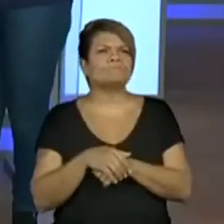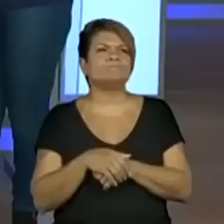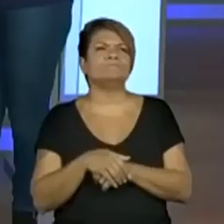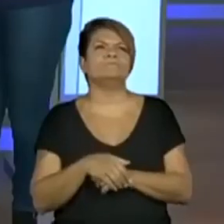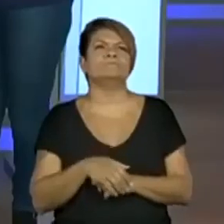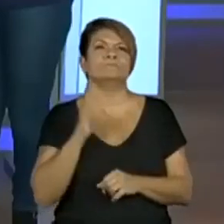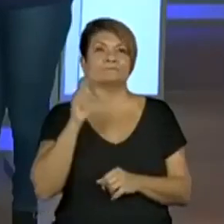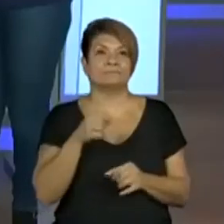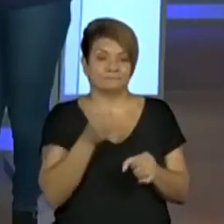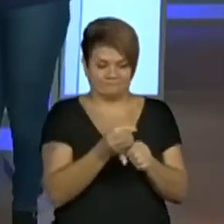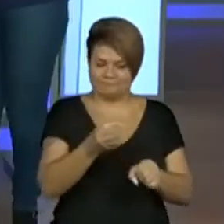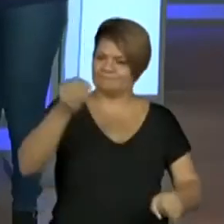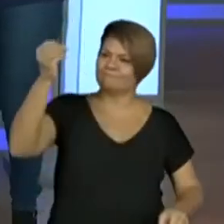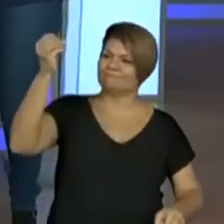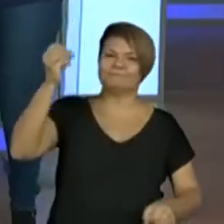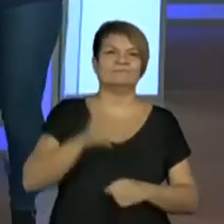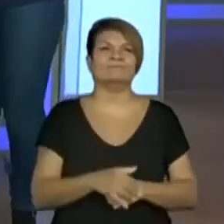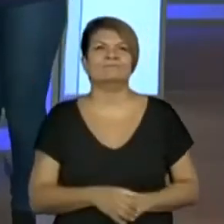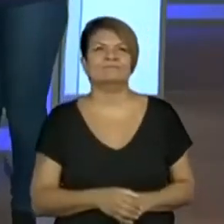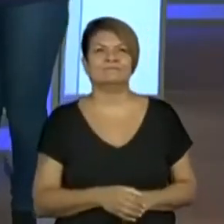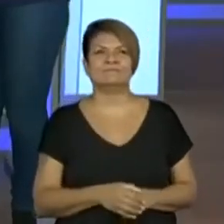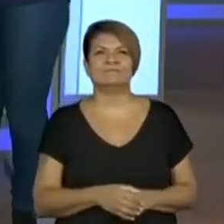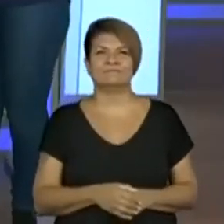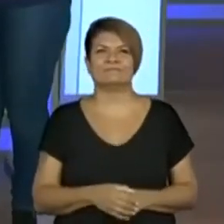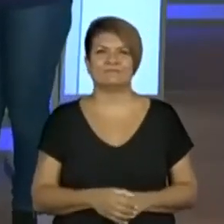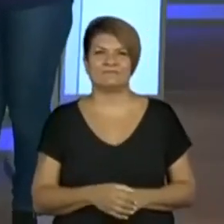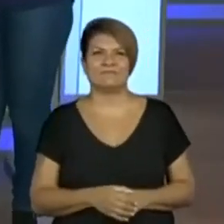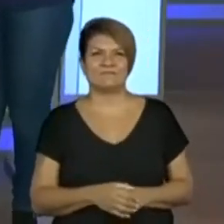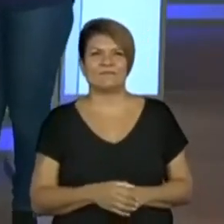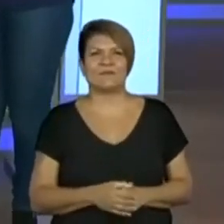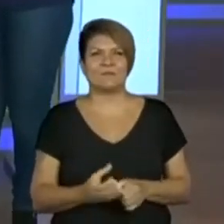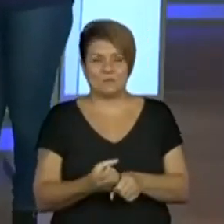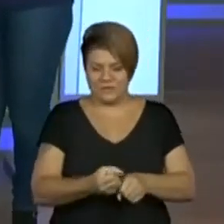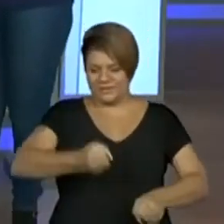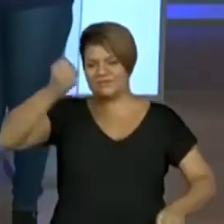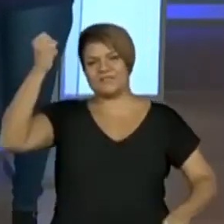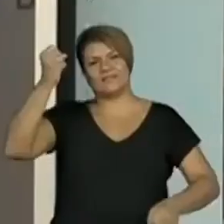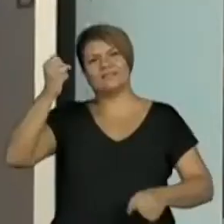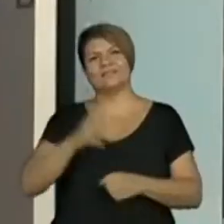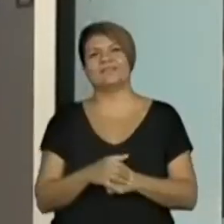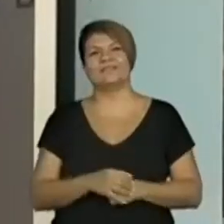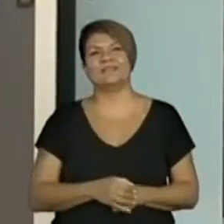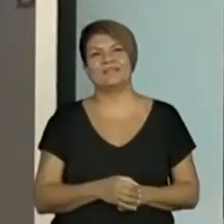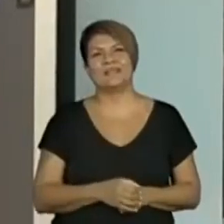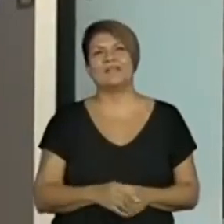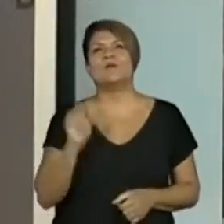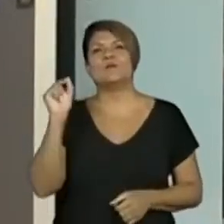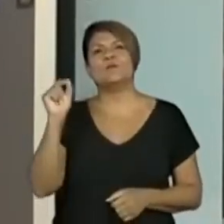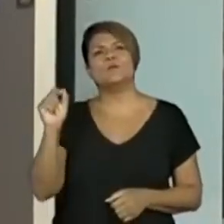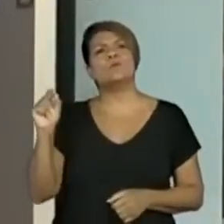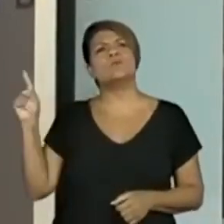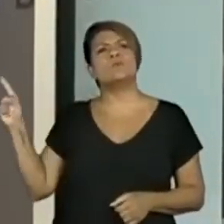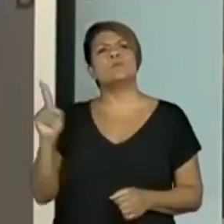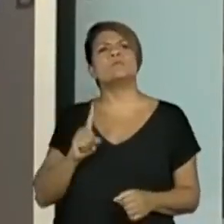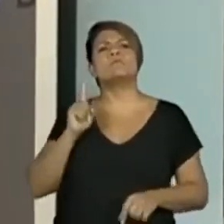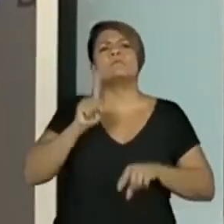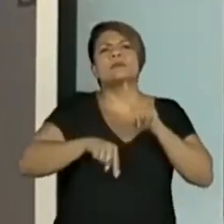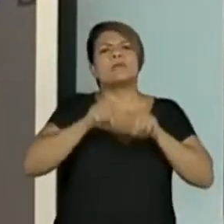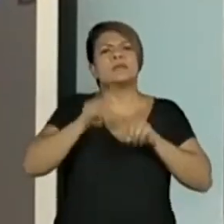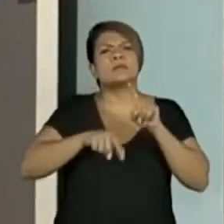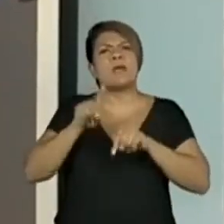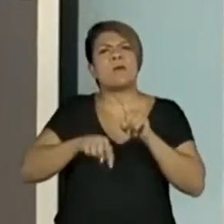aí olha fez olha o que a professora trouxe Olha lá antes de que